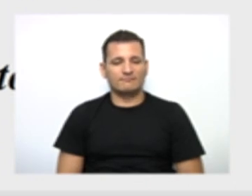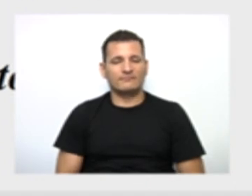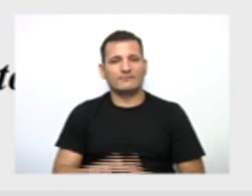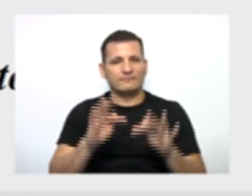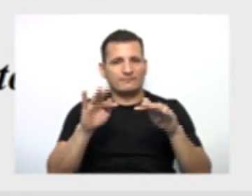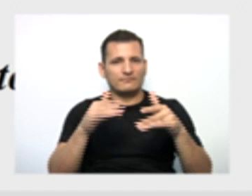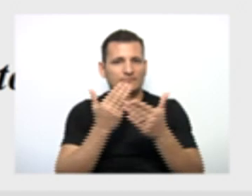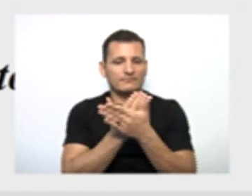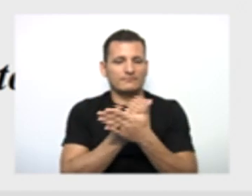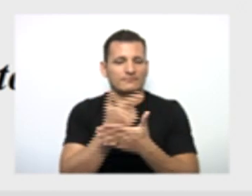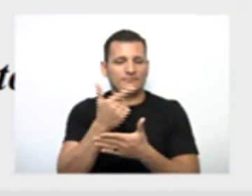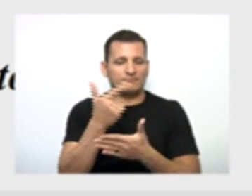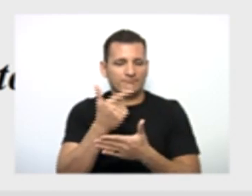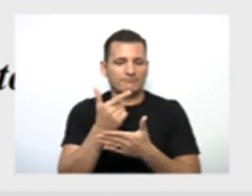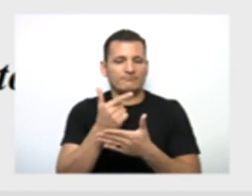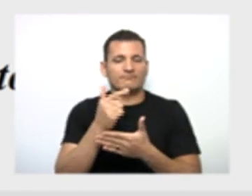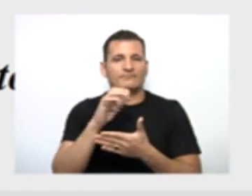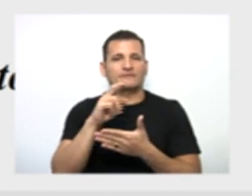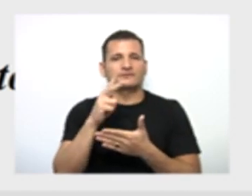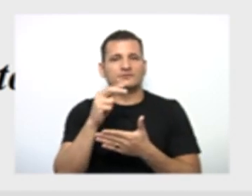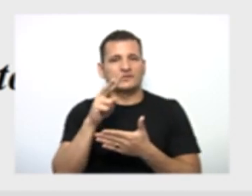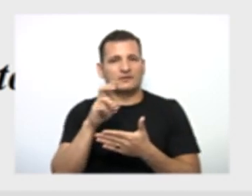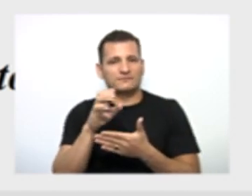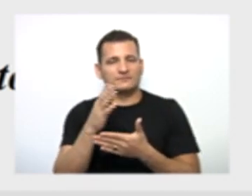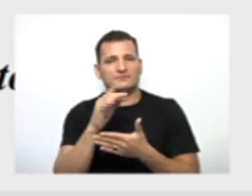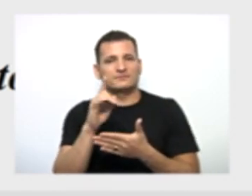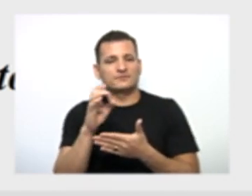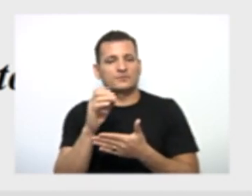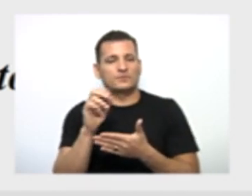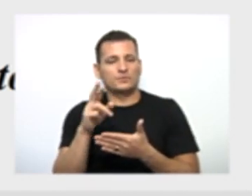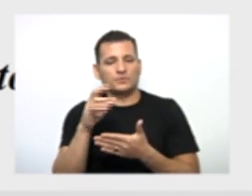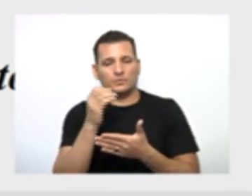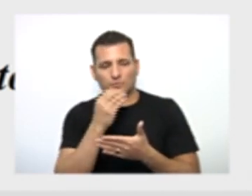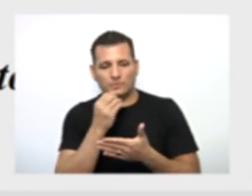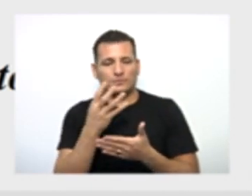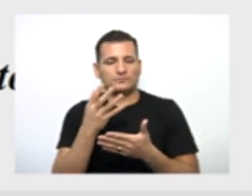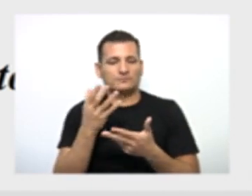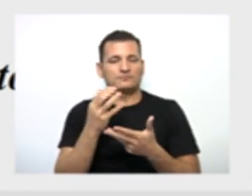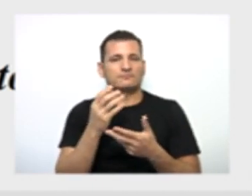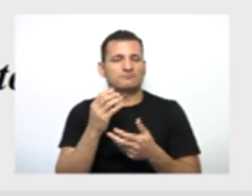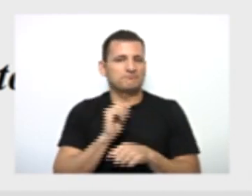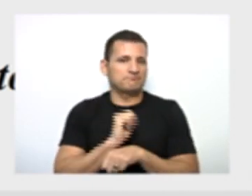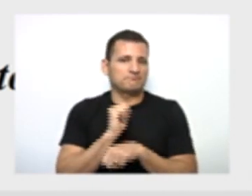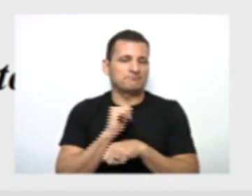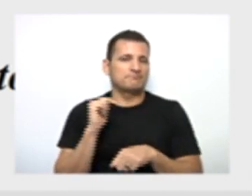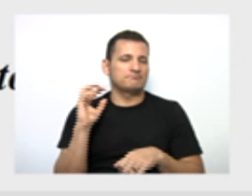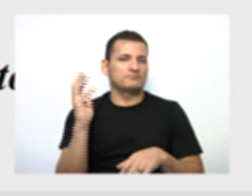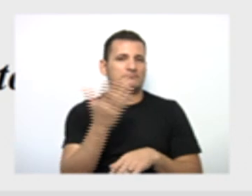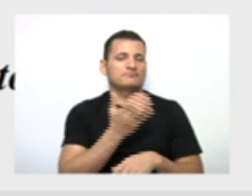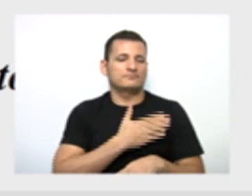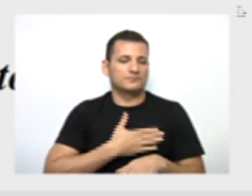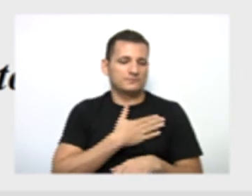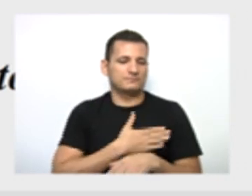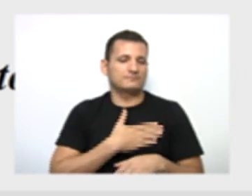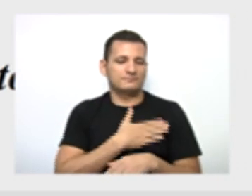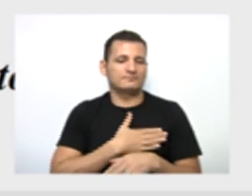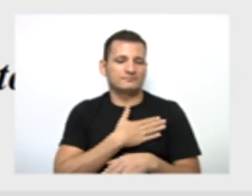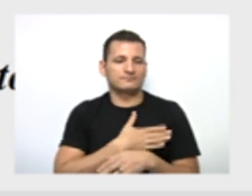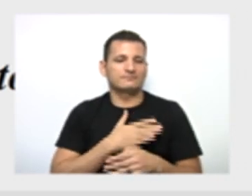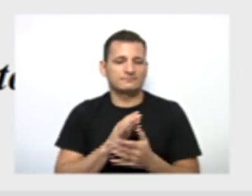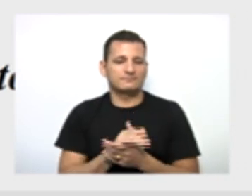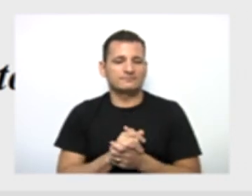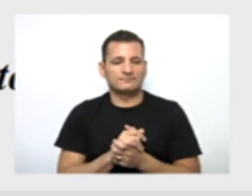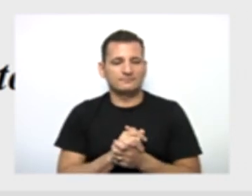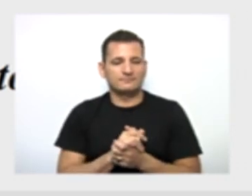2 com chave de ouro. Espero que todos tenham gostado. Então eu usei o parágrafo, eu pulei uma linha, percebe que ele